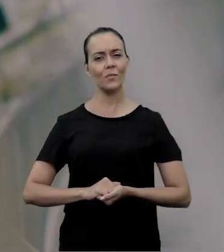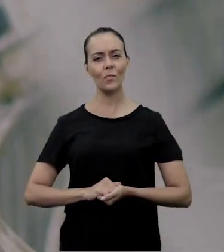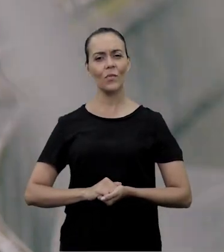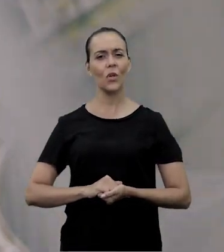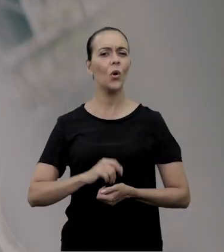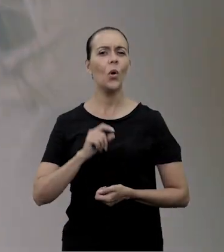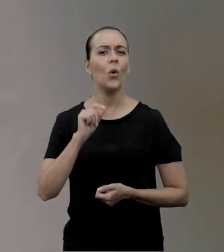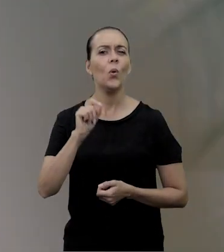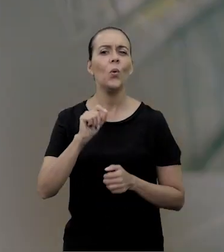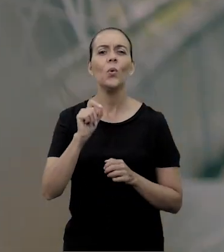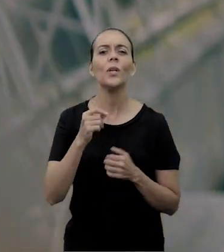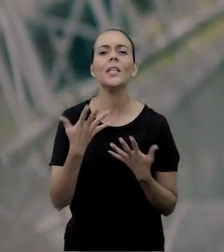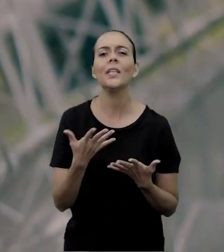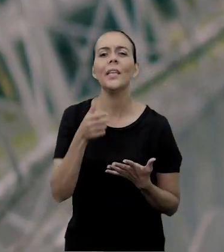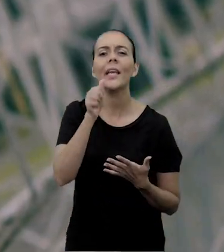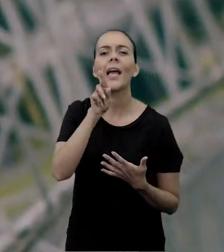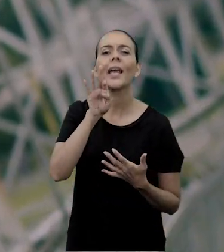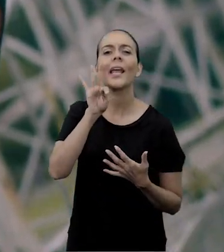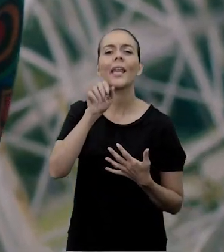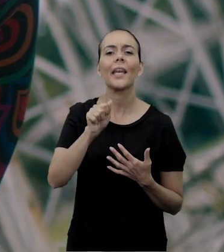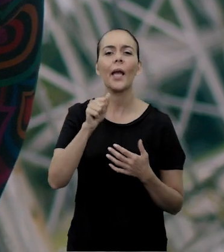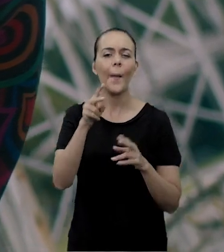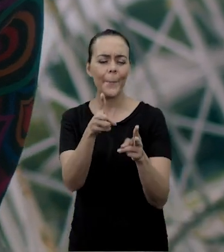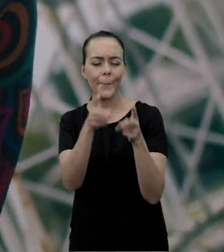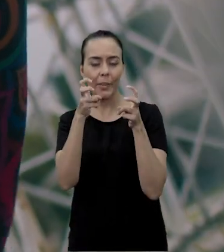O que a Arendt percebe então?